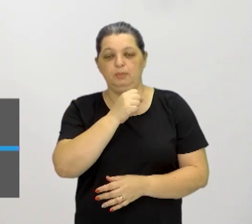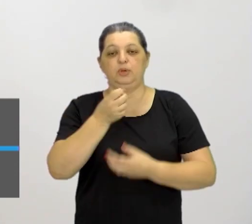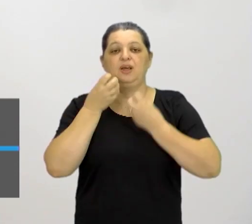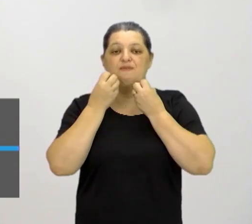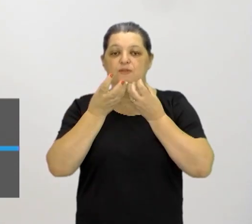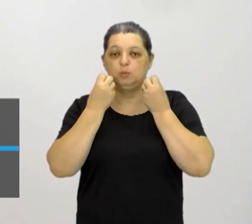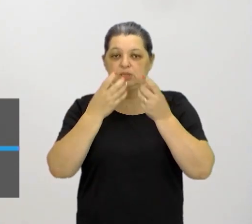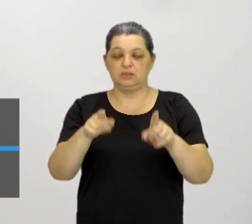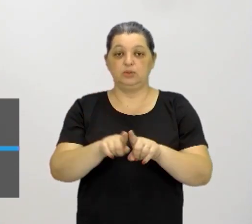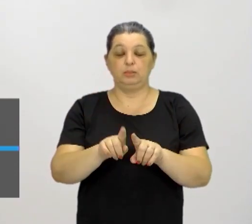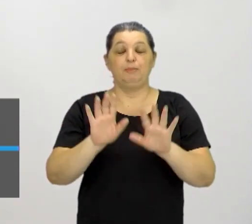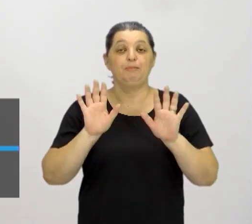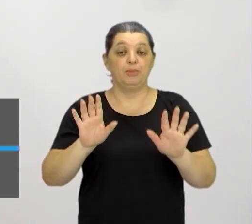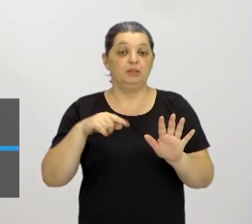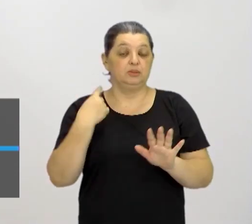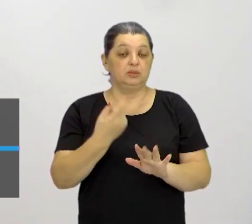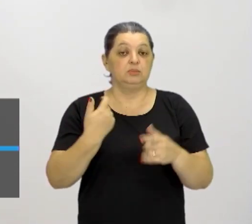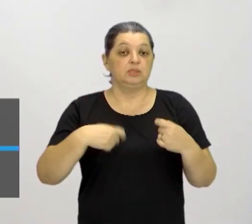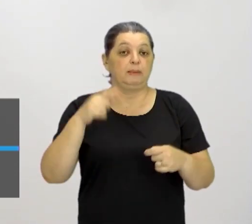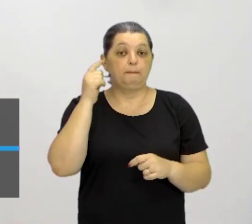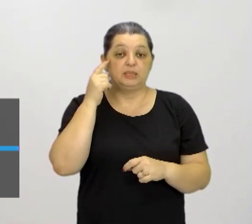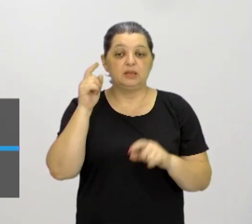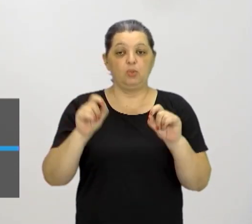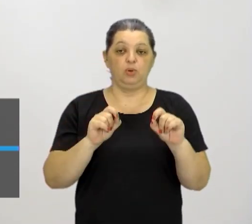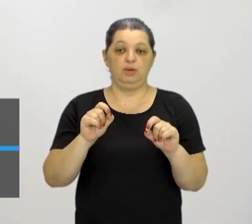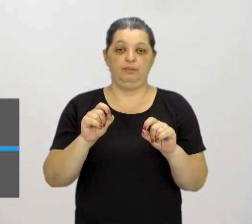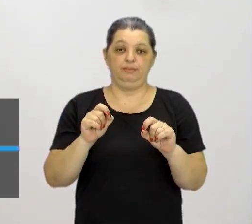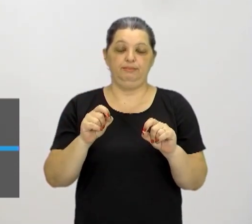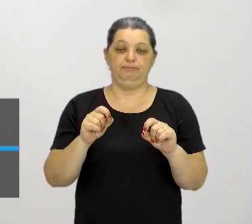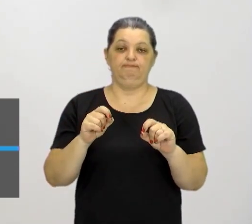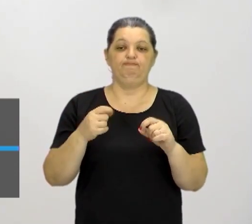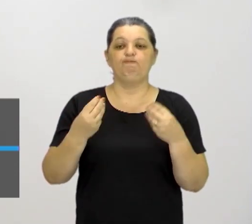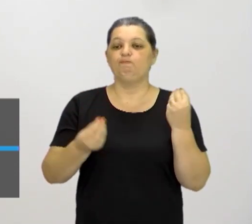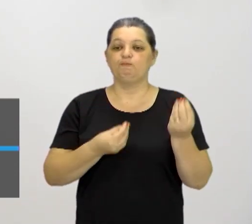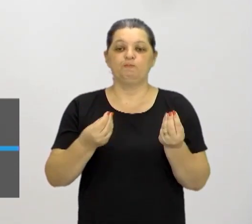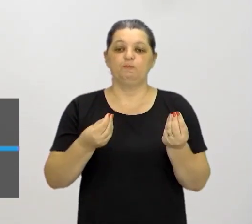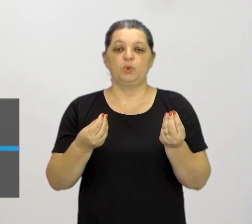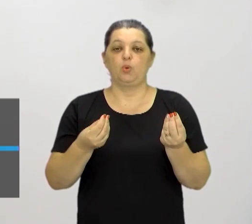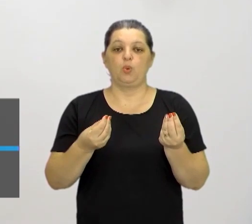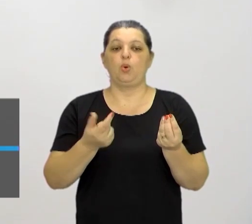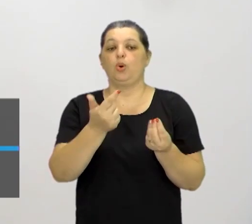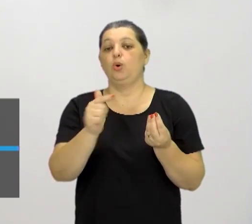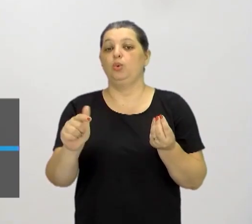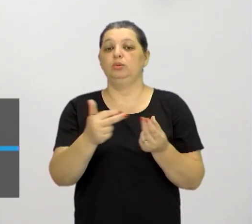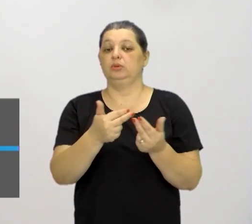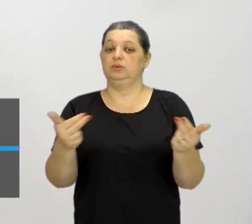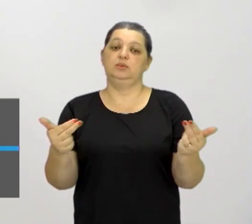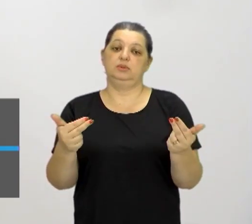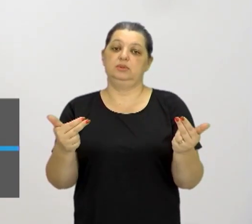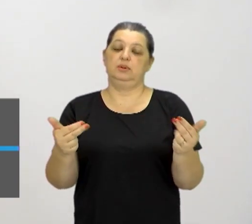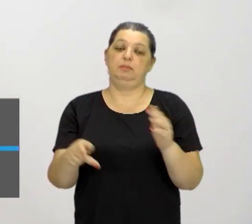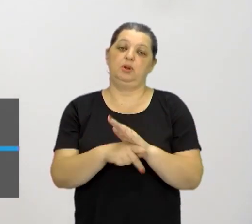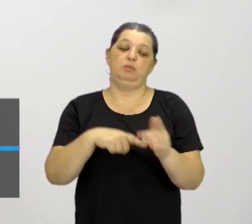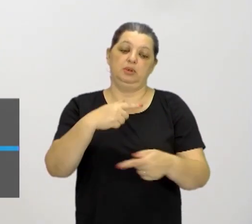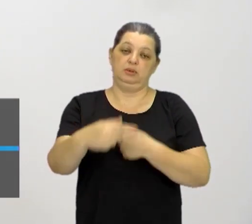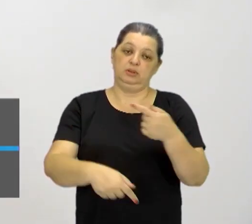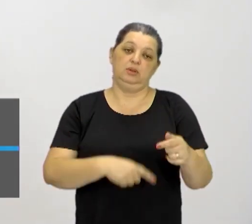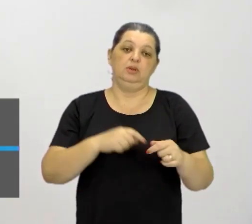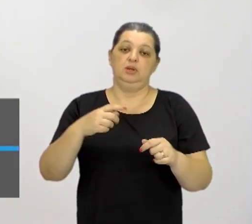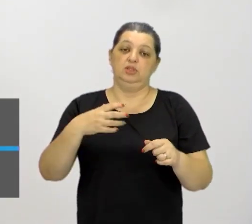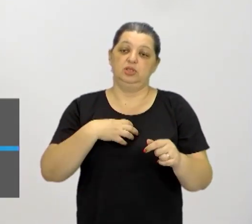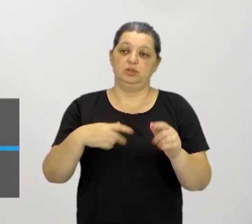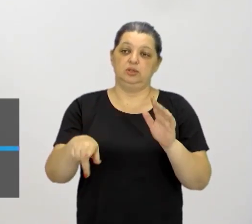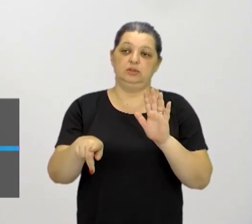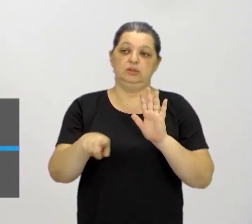informações, mas a gente precisa pensar por outro lado, né? Qual que é o outro lado da globalização? Quais são os fatores negativos?